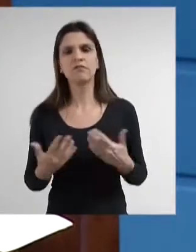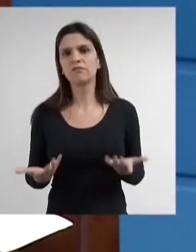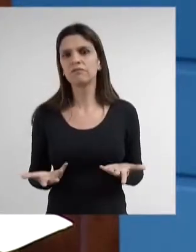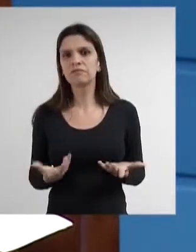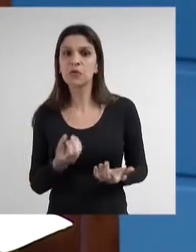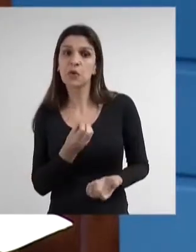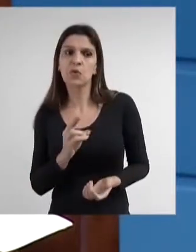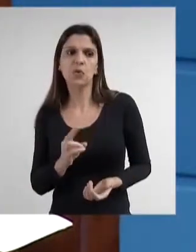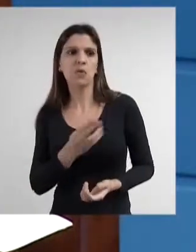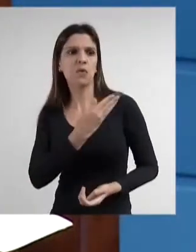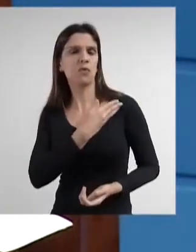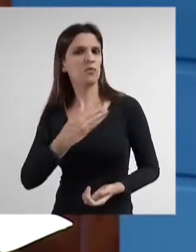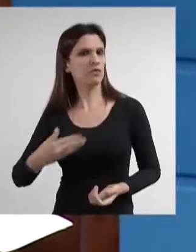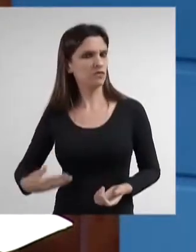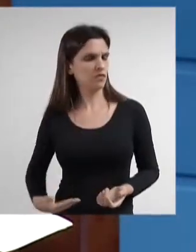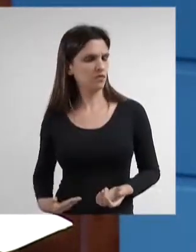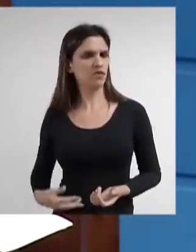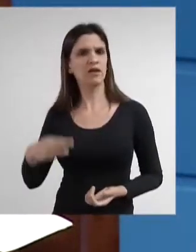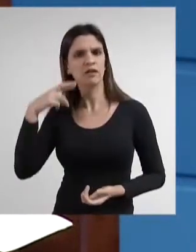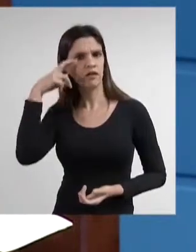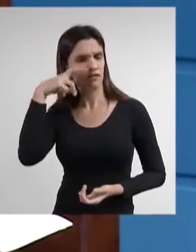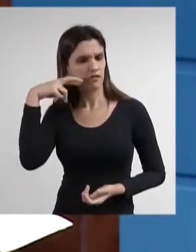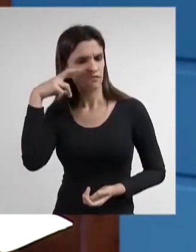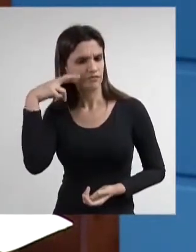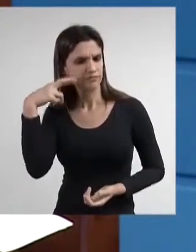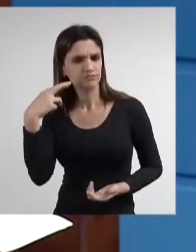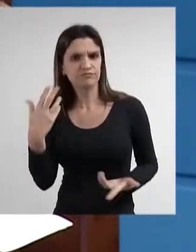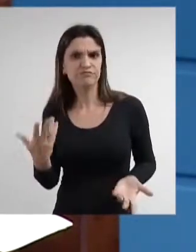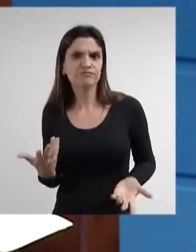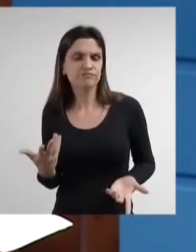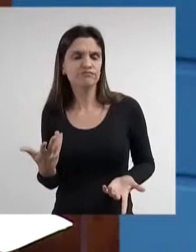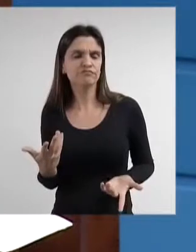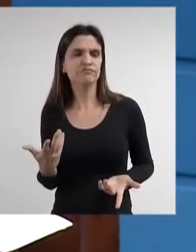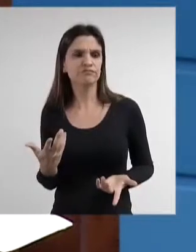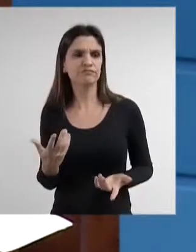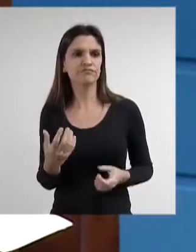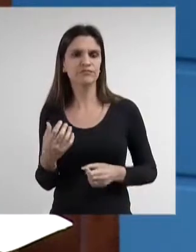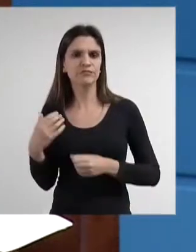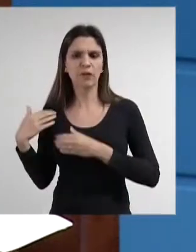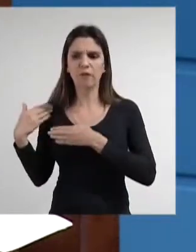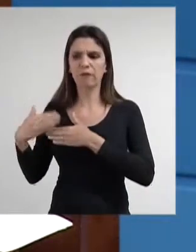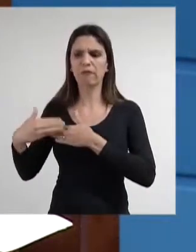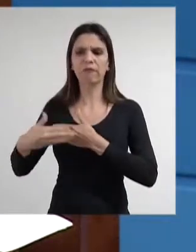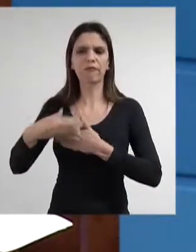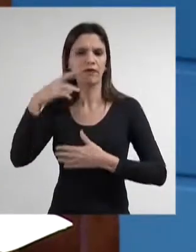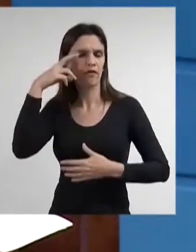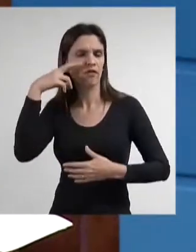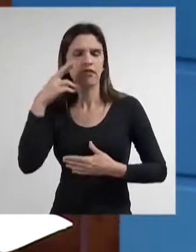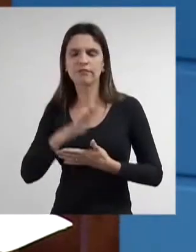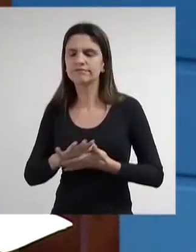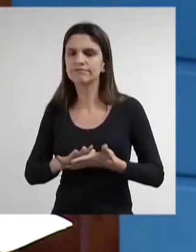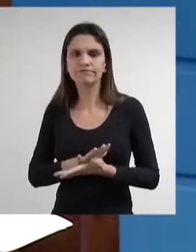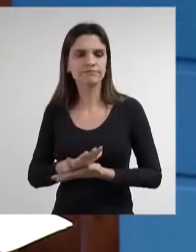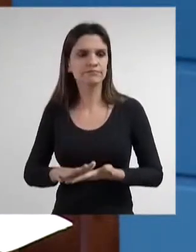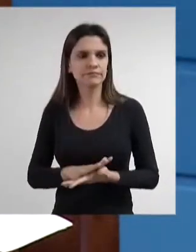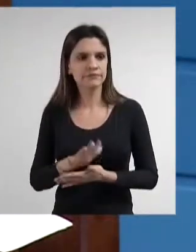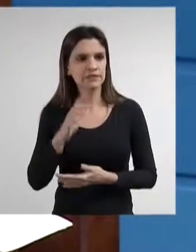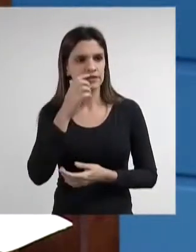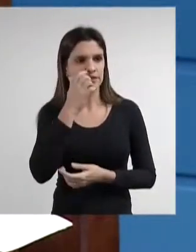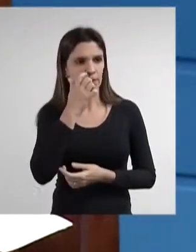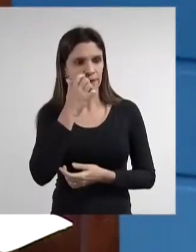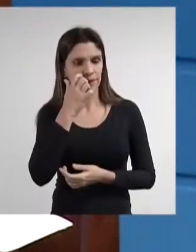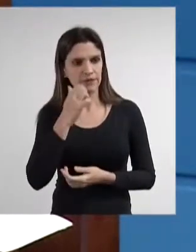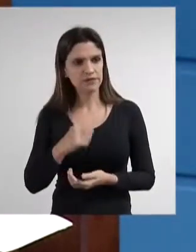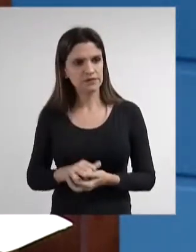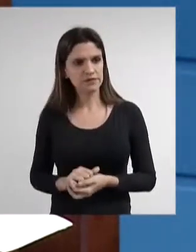tem fiscalizado o programa Vale Renda nos últimos anos, que deixou chegar a esse número tão elevado